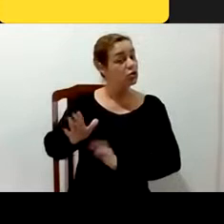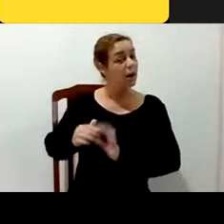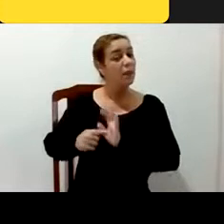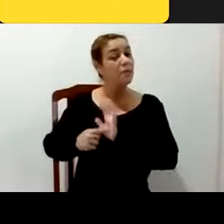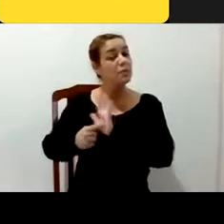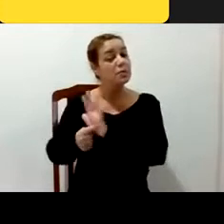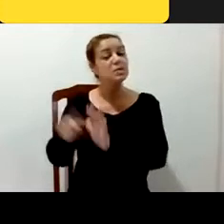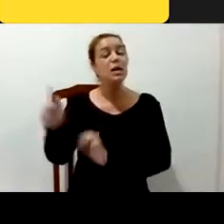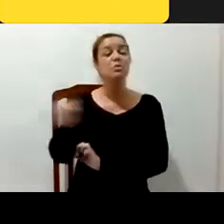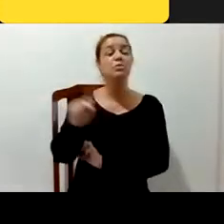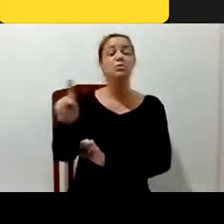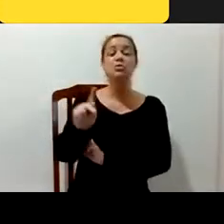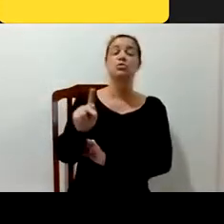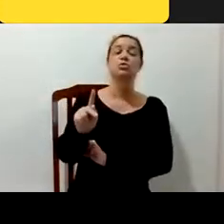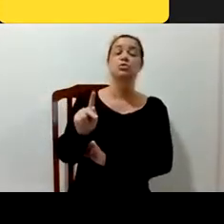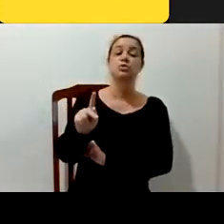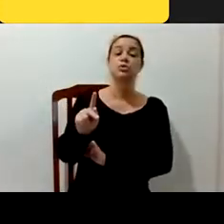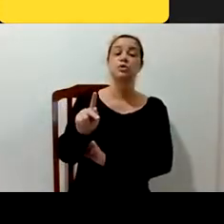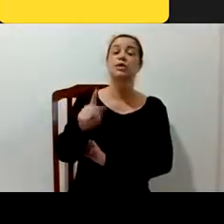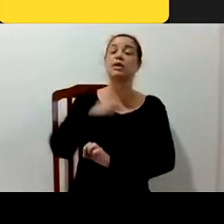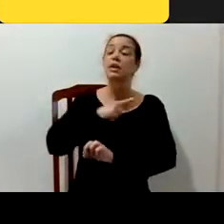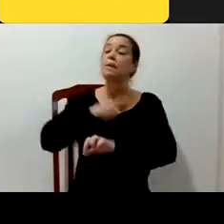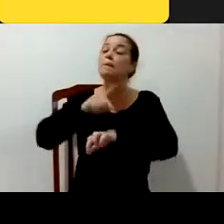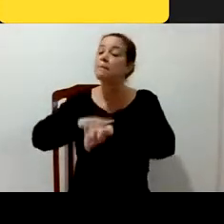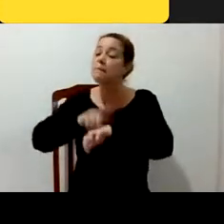professores os momentos ali de